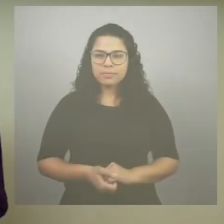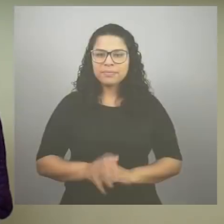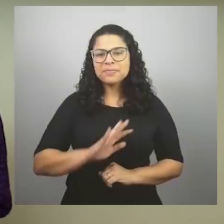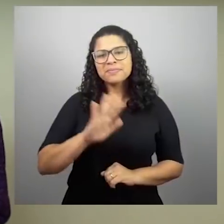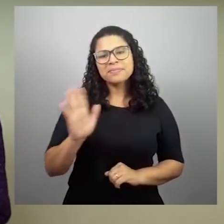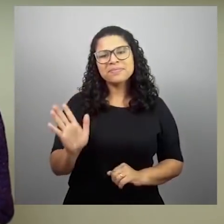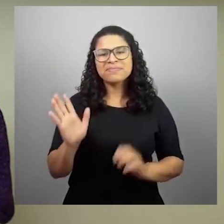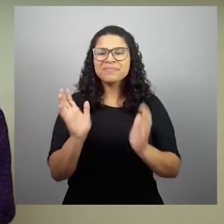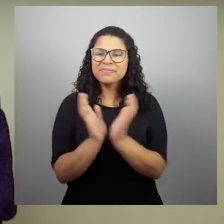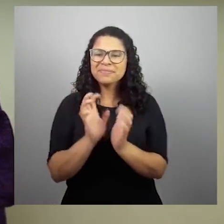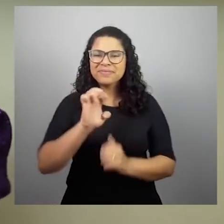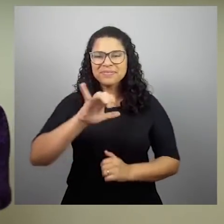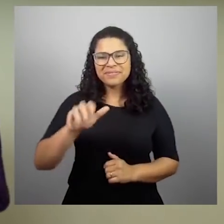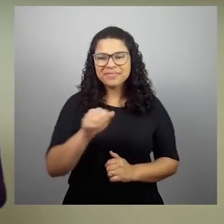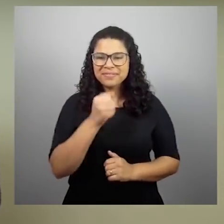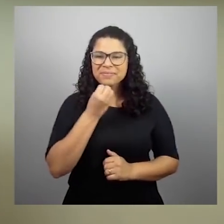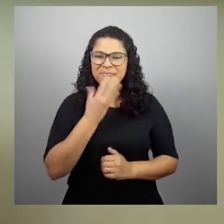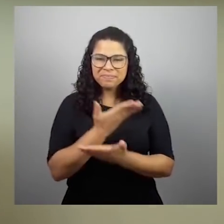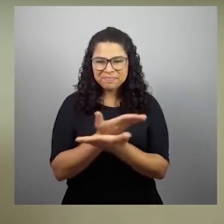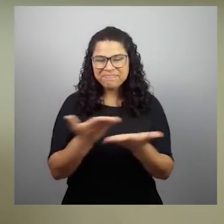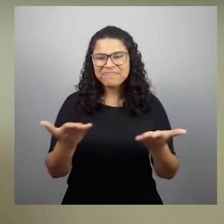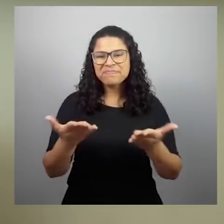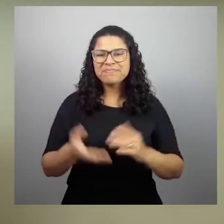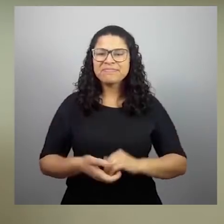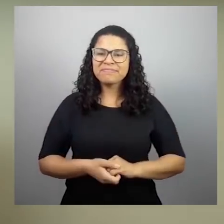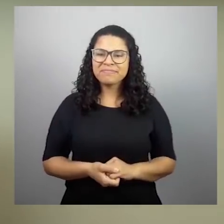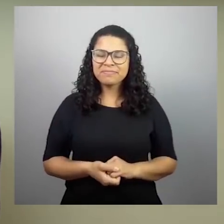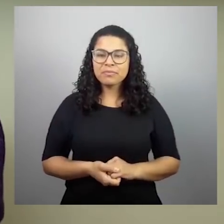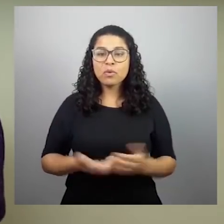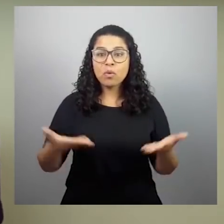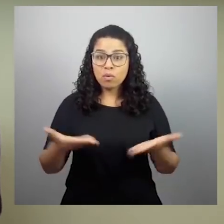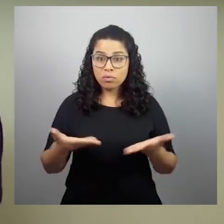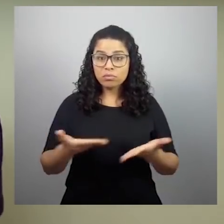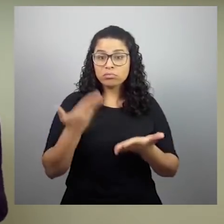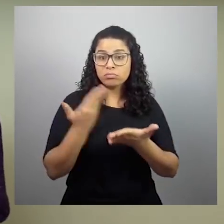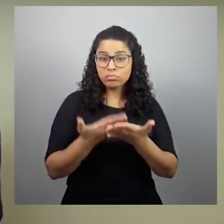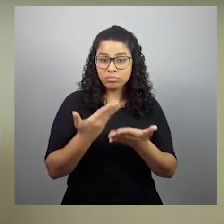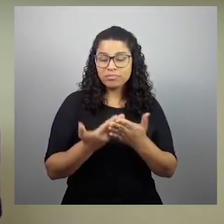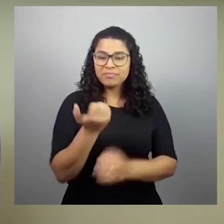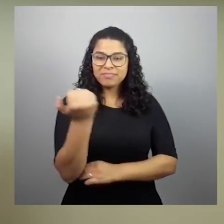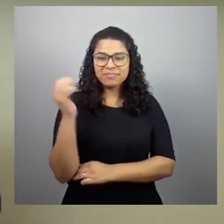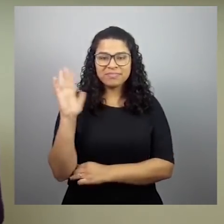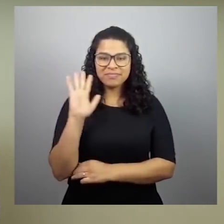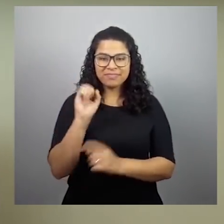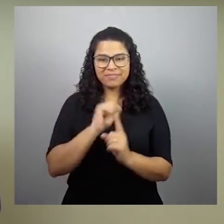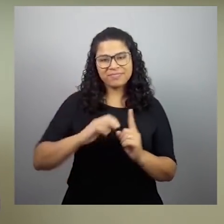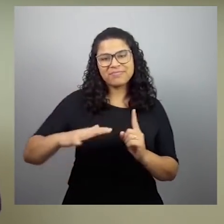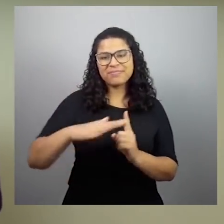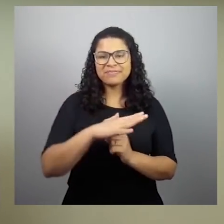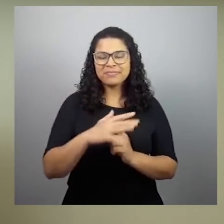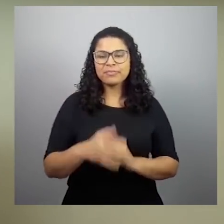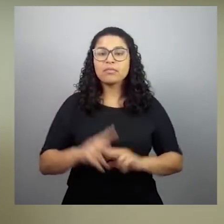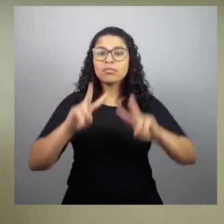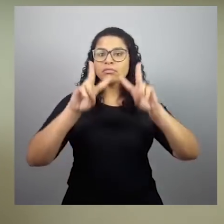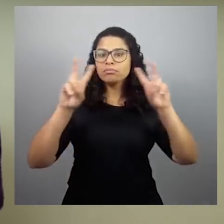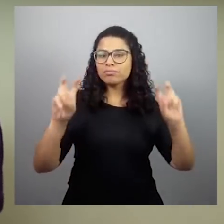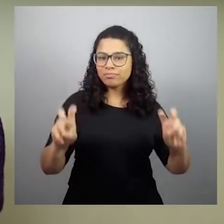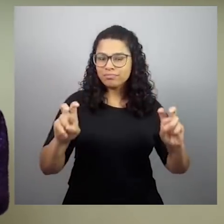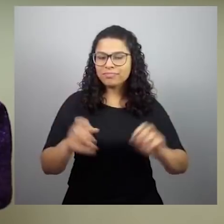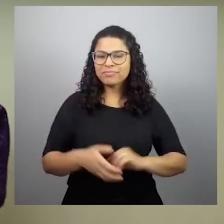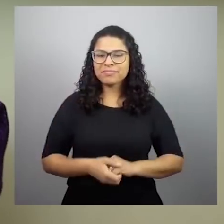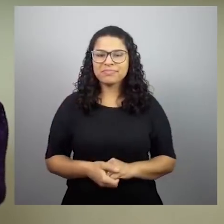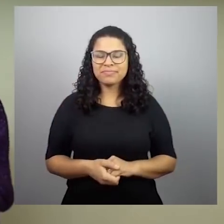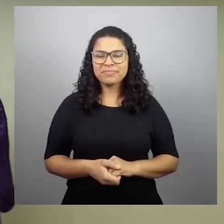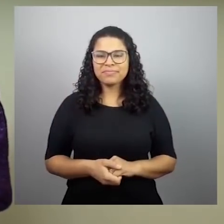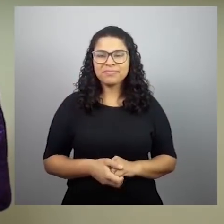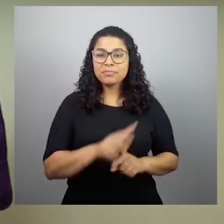E aí, pessoal da EJA, tudo bem com vocês? A aula de hoje sobre natureza e sociedade tem o seguinte